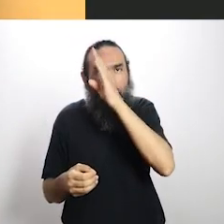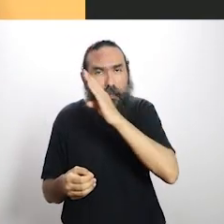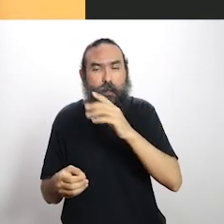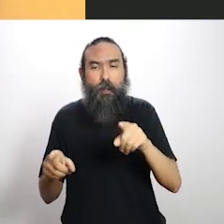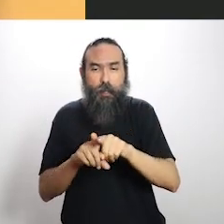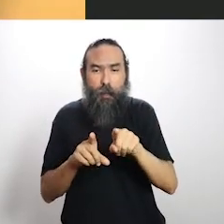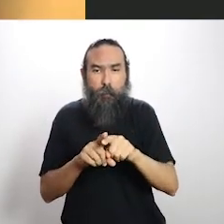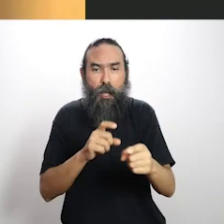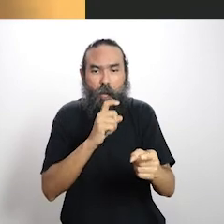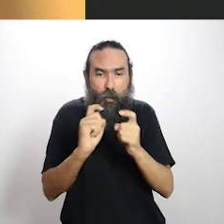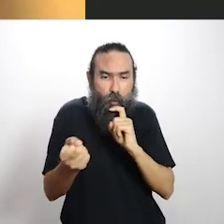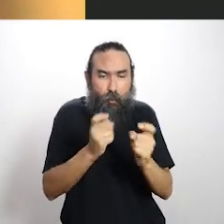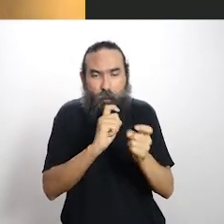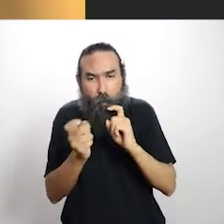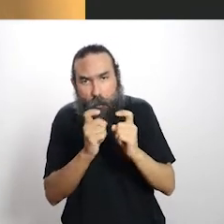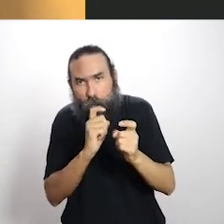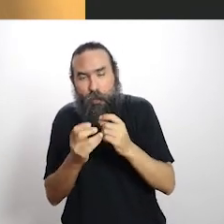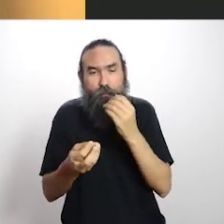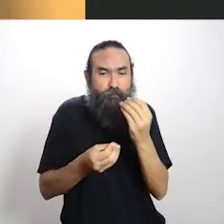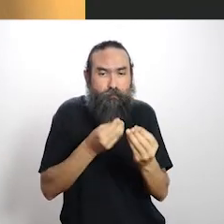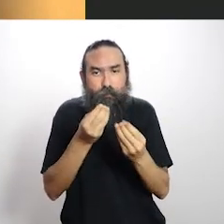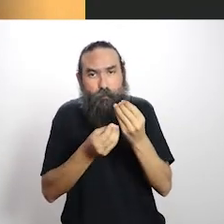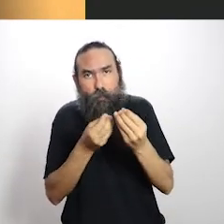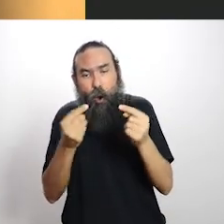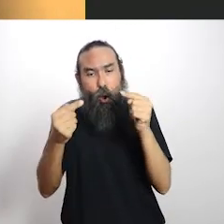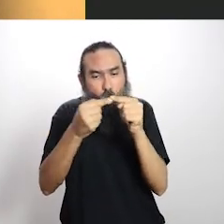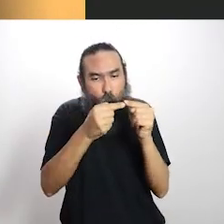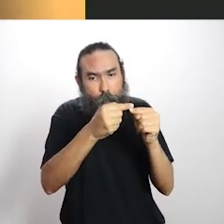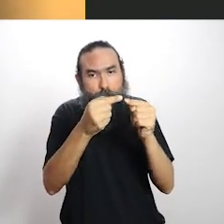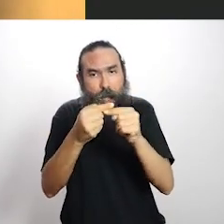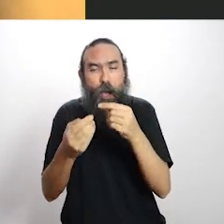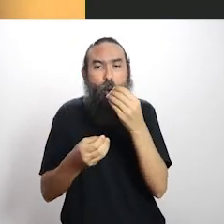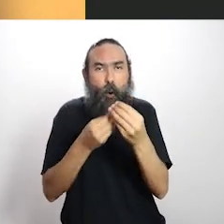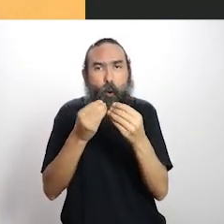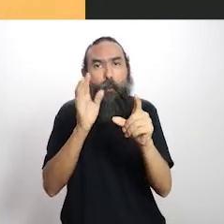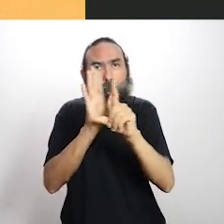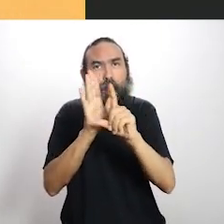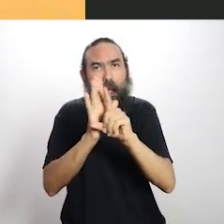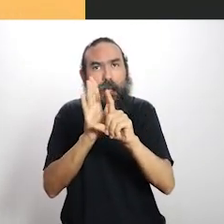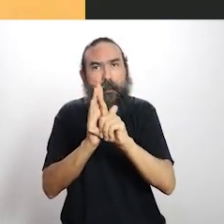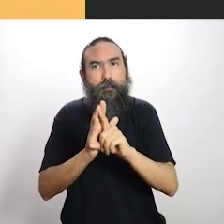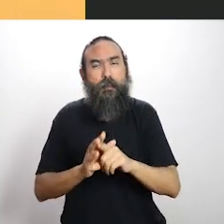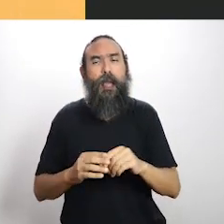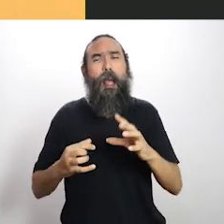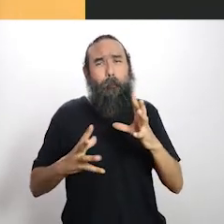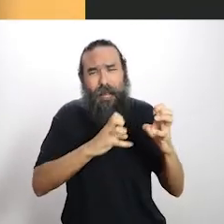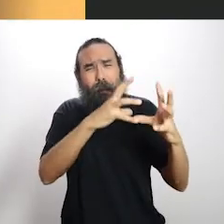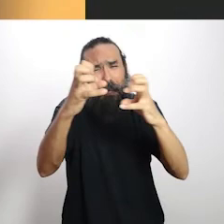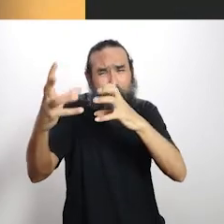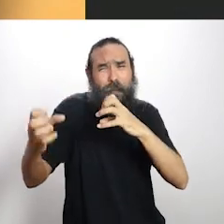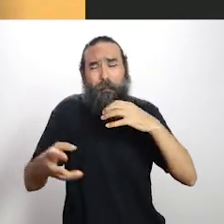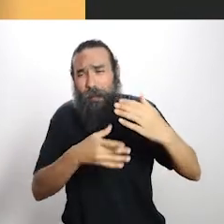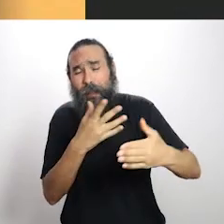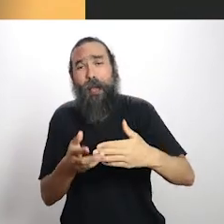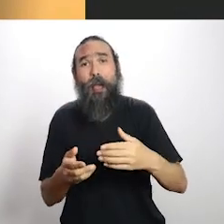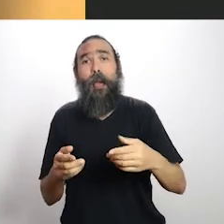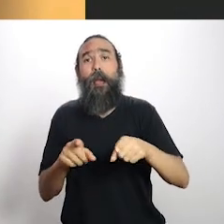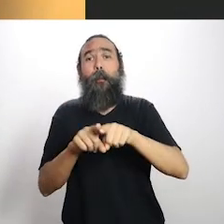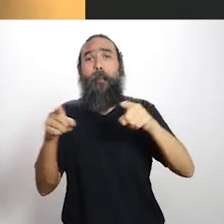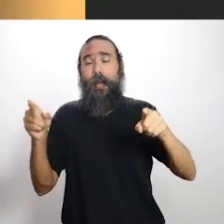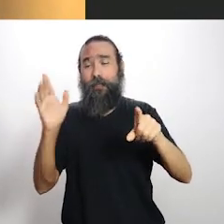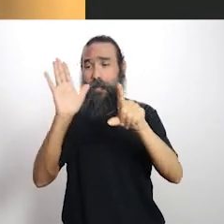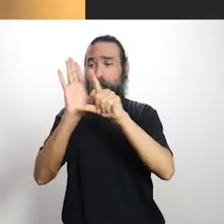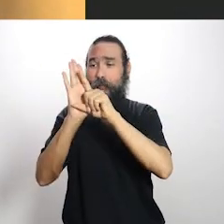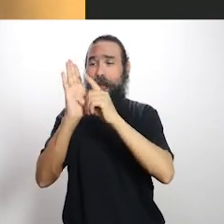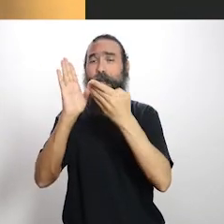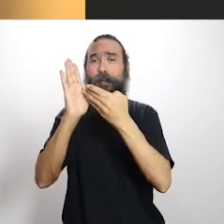é preciso criar um ambiente de cooperação para que ela saia de fato da melhor maneira possível como disse aí a crise